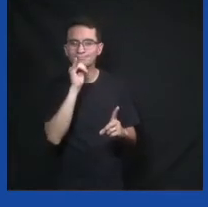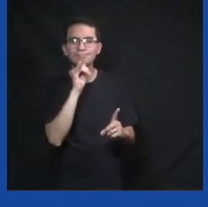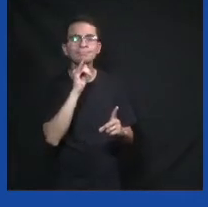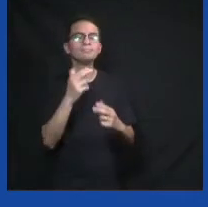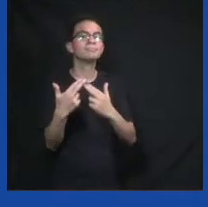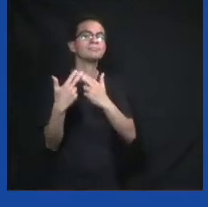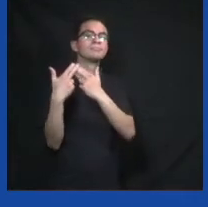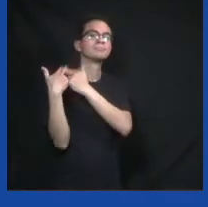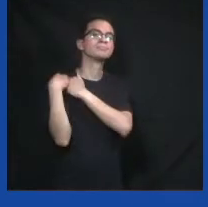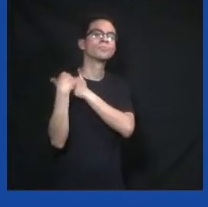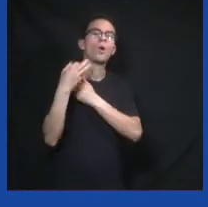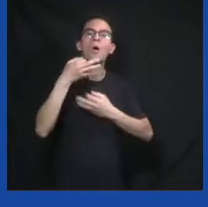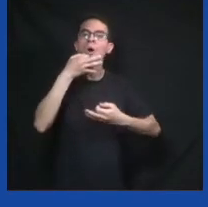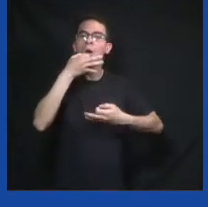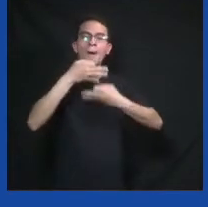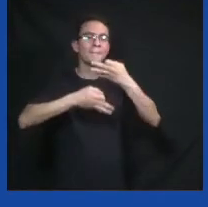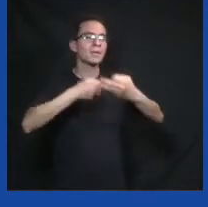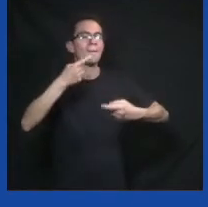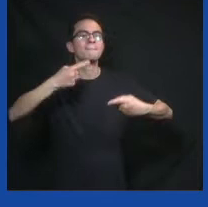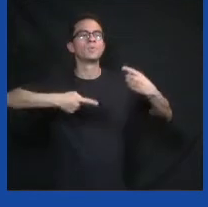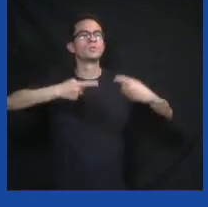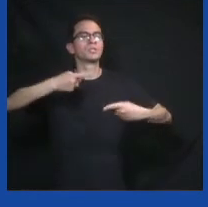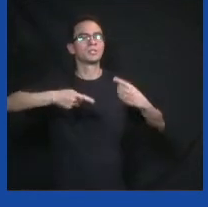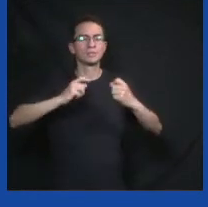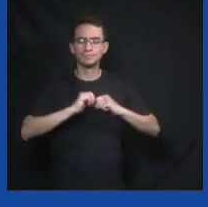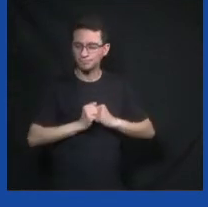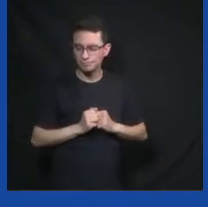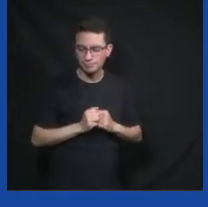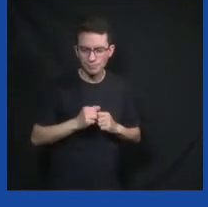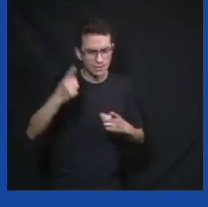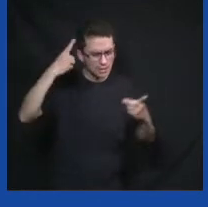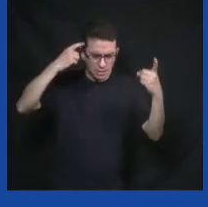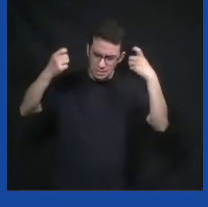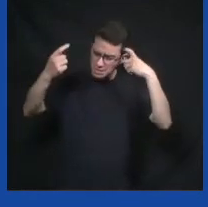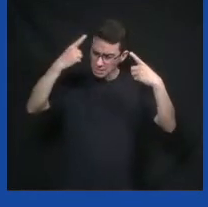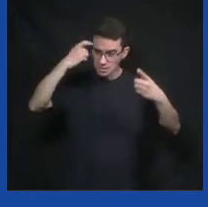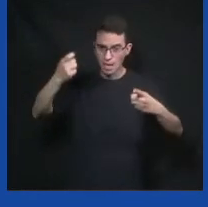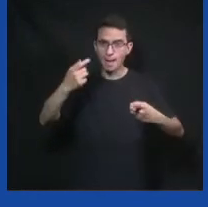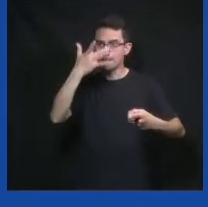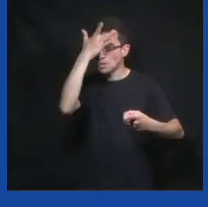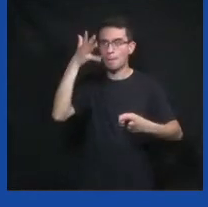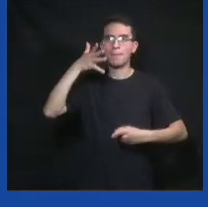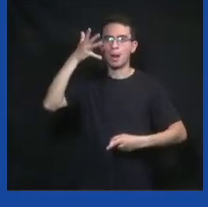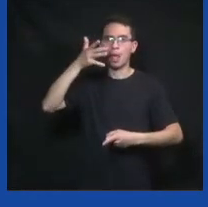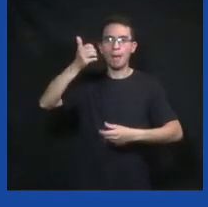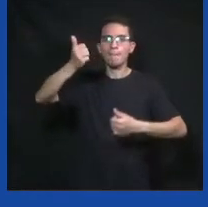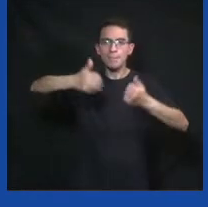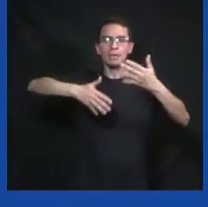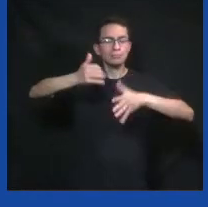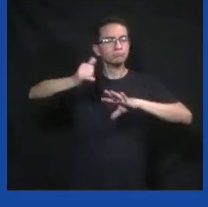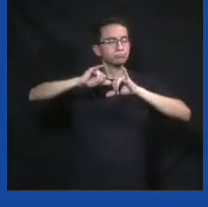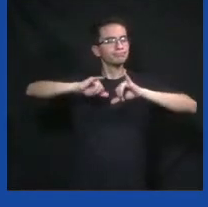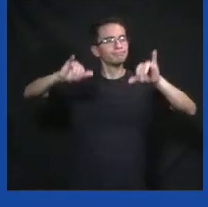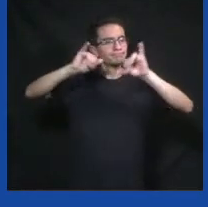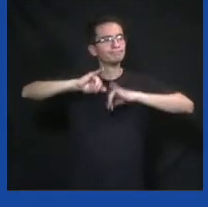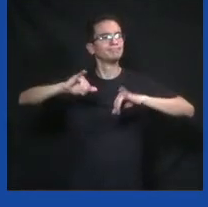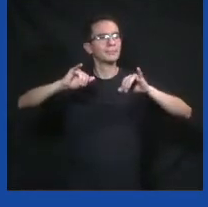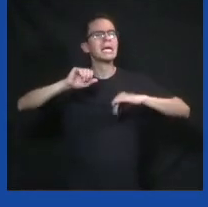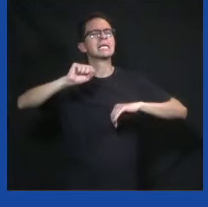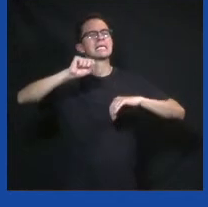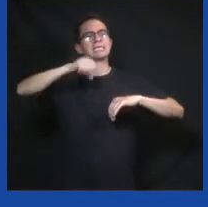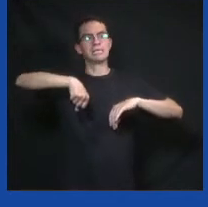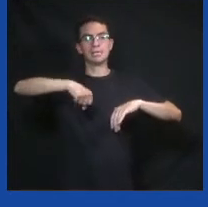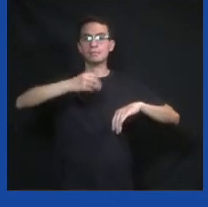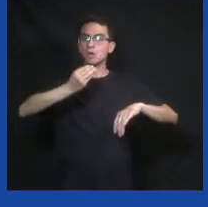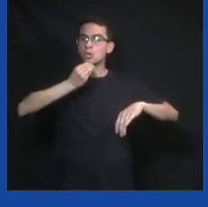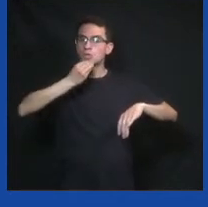opinião política e coloca, né, uma ideia aí? Isso tem responsabilidade. Então, eu acho que sim, as mídias trazem uma oportunidade enorme. Eu também